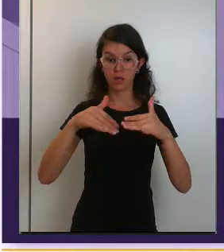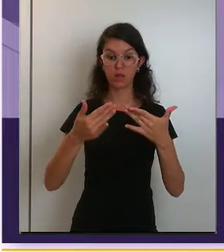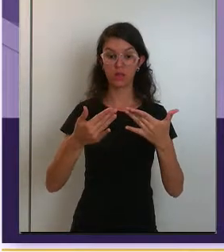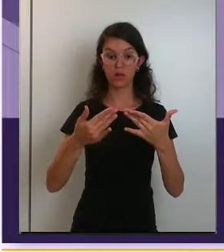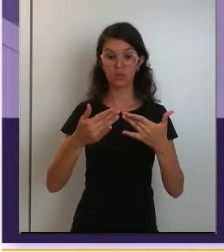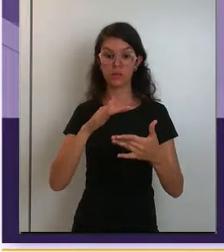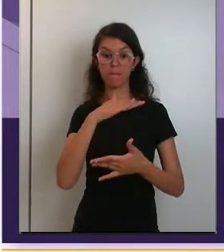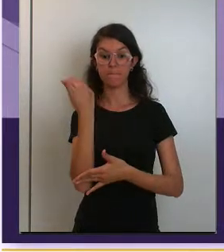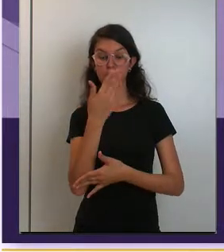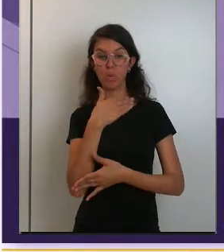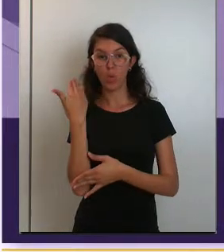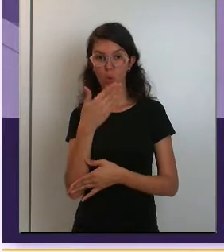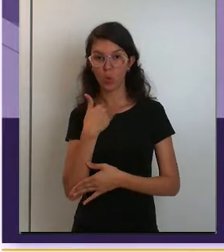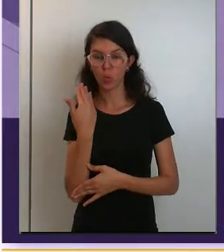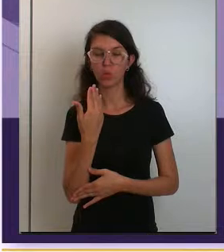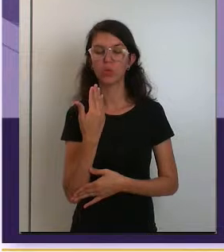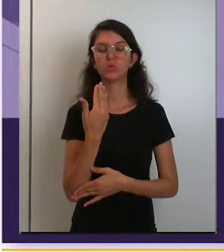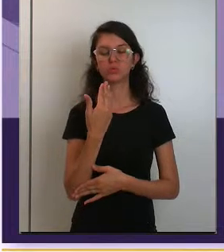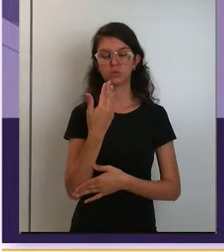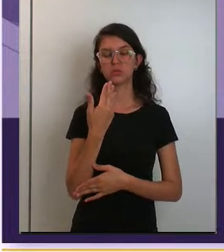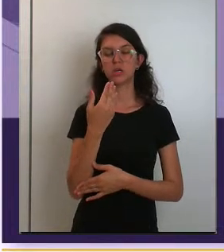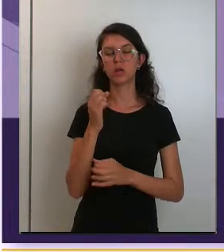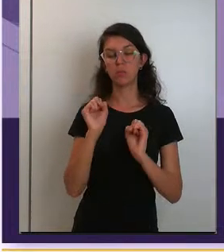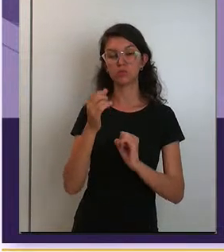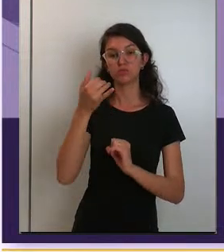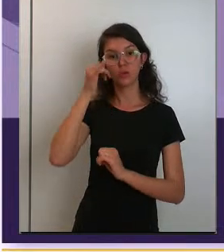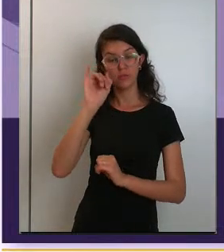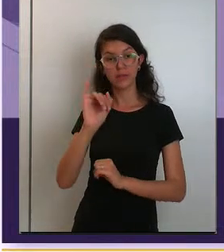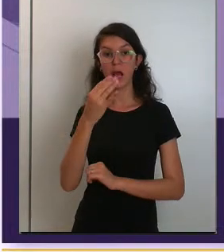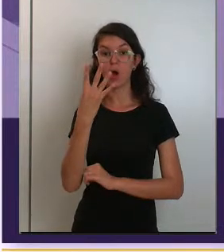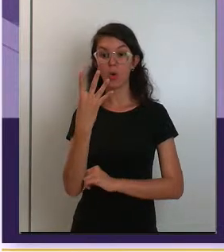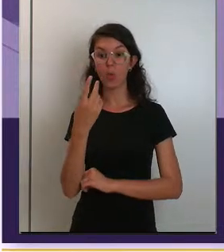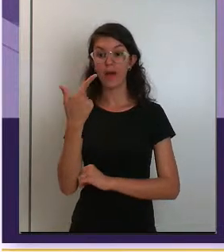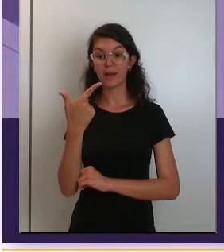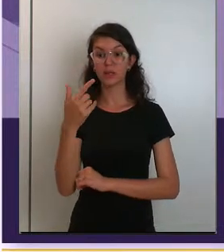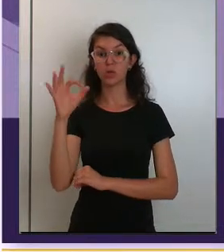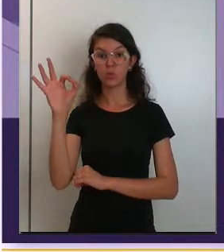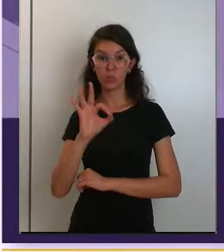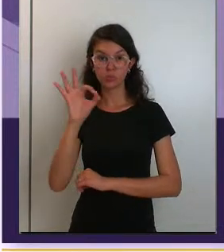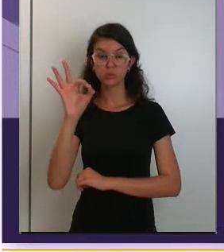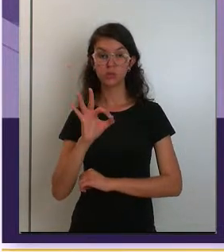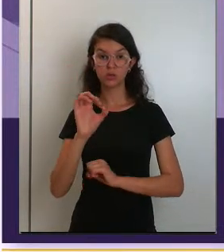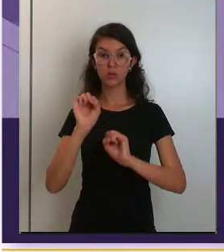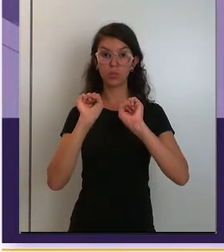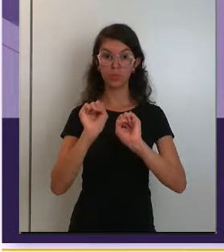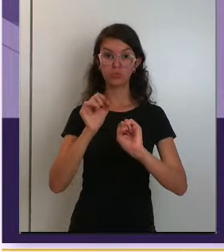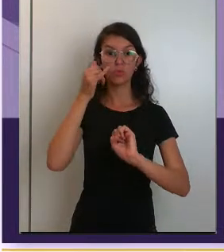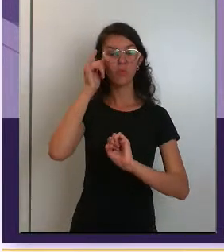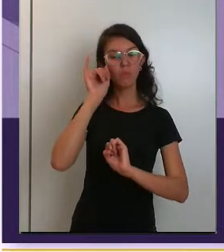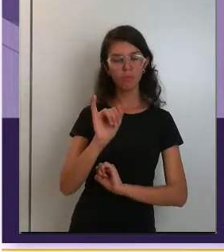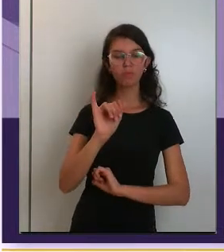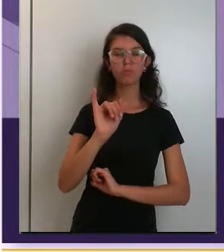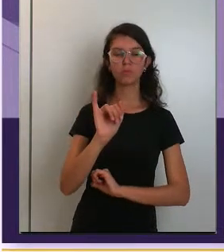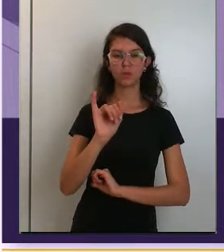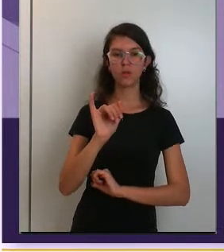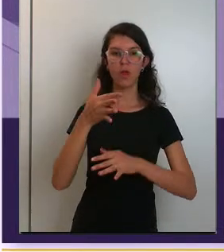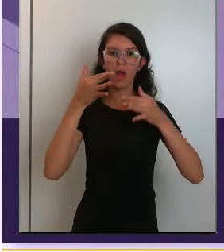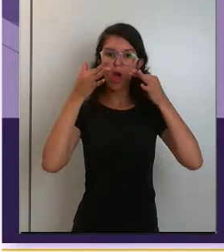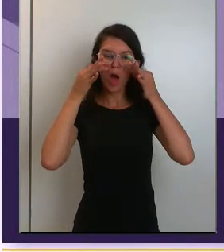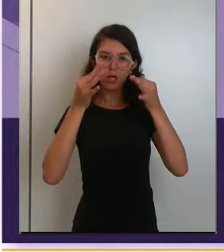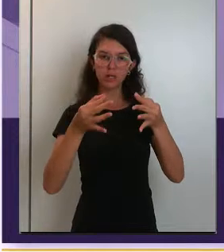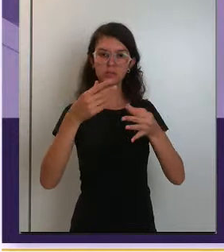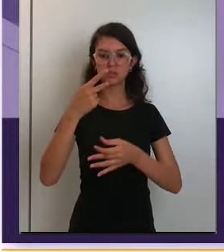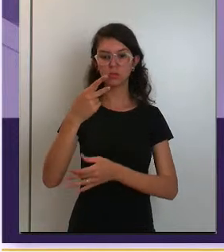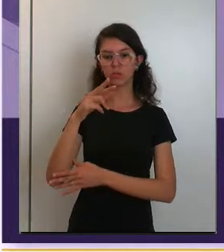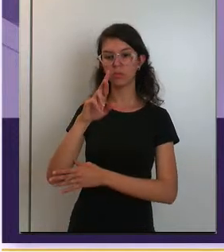óbitos claramente evitáveis no Brasil, 42% deles poderiam ser evitados por adequada atenção pré-natal,